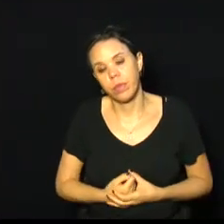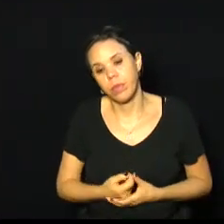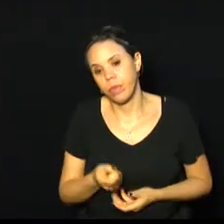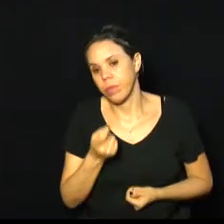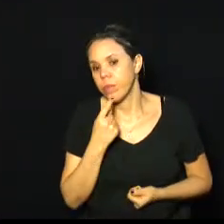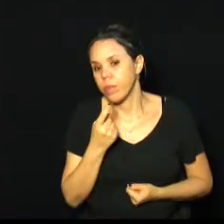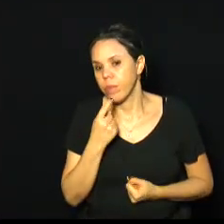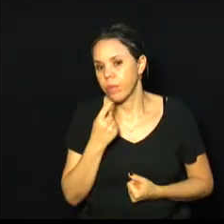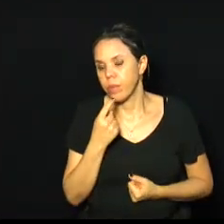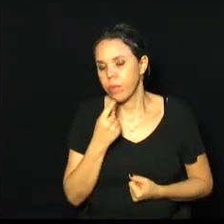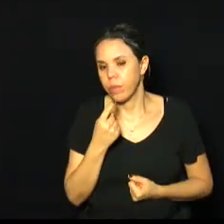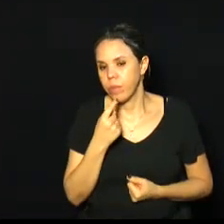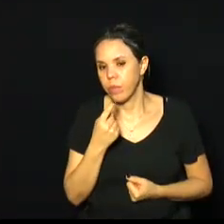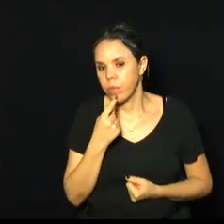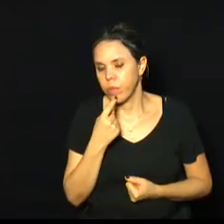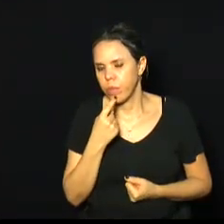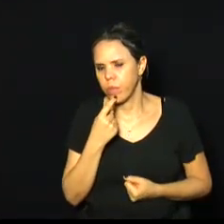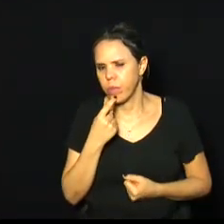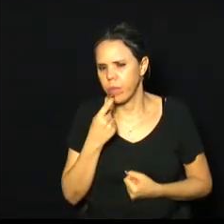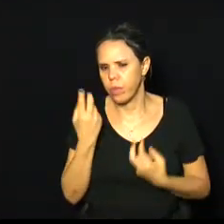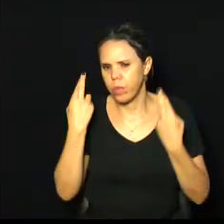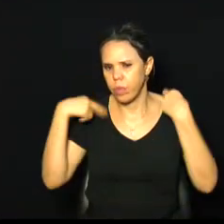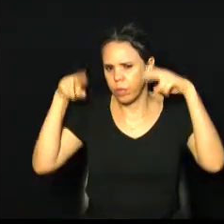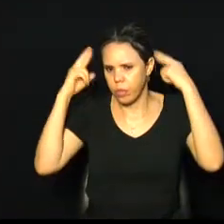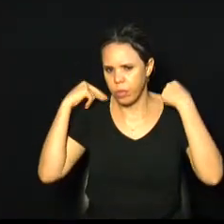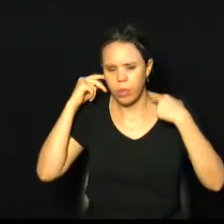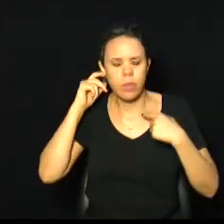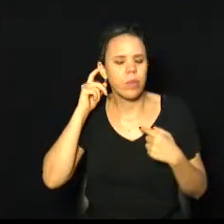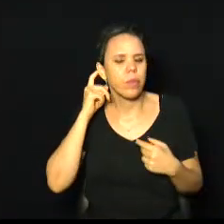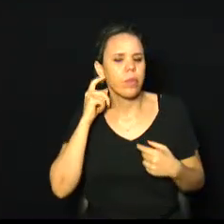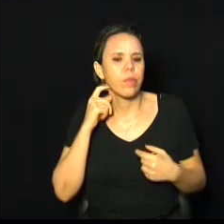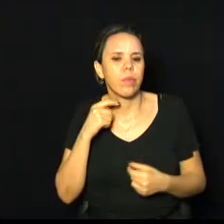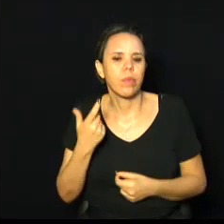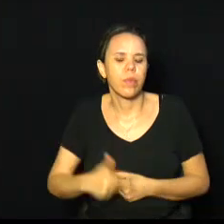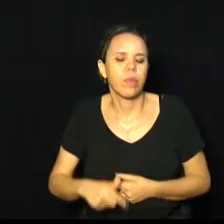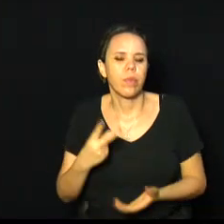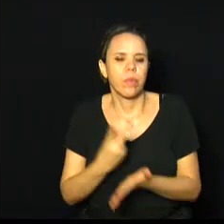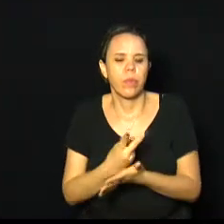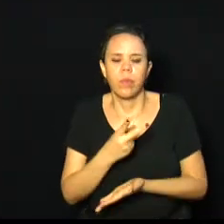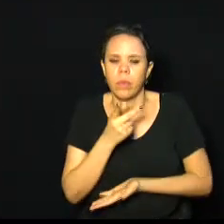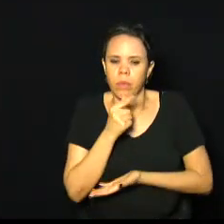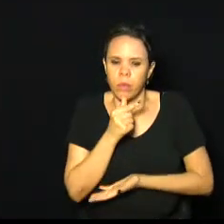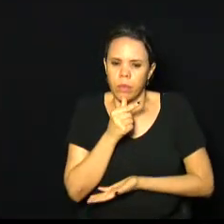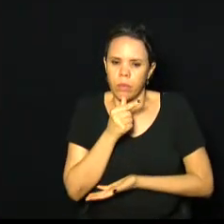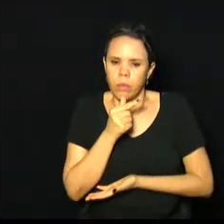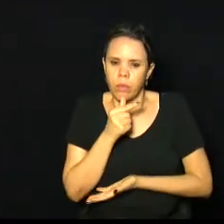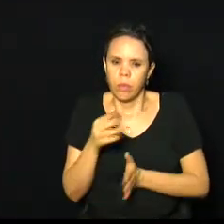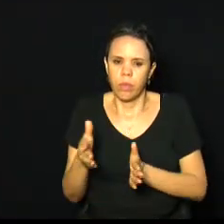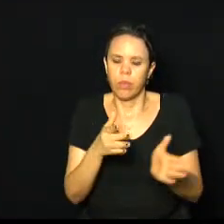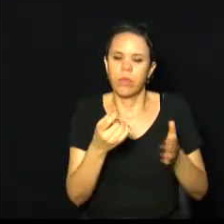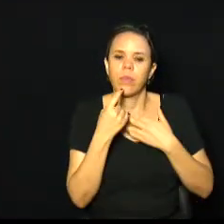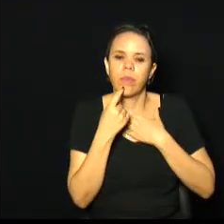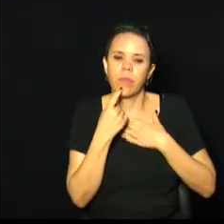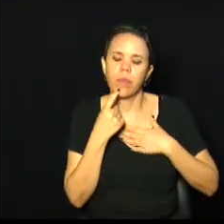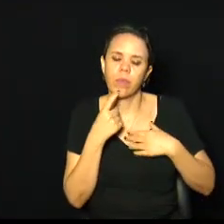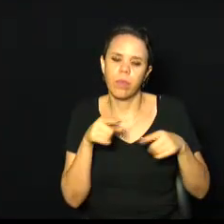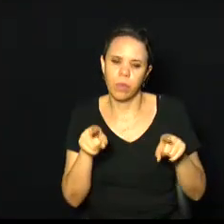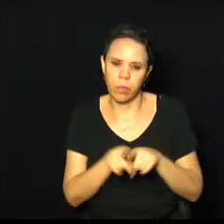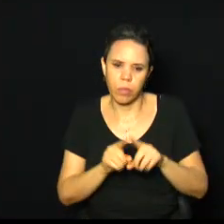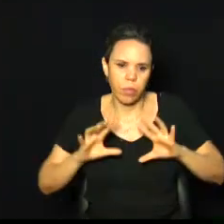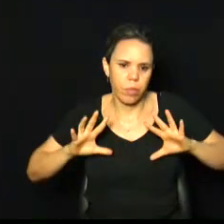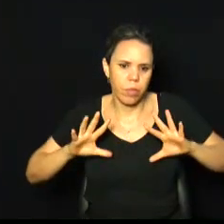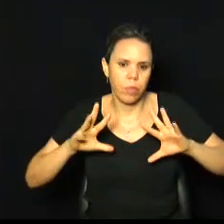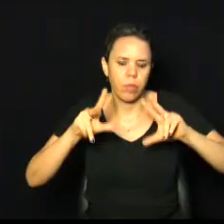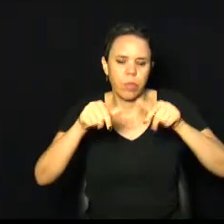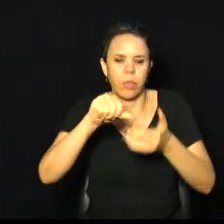Campinas, a região de Corderópolis, né? Mais uma vez, as mesmas águas que abastecem Campinas, abastecem toda